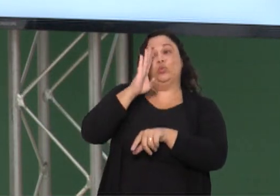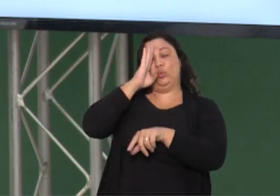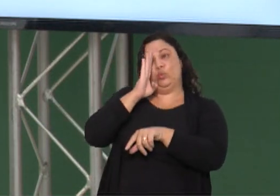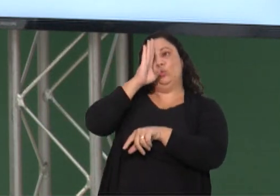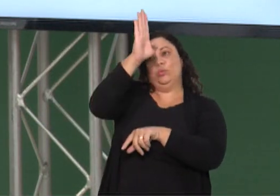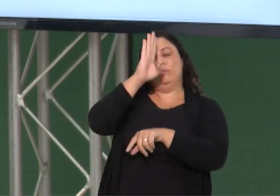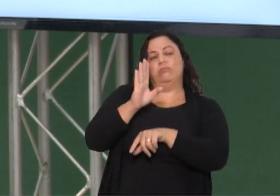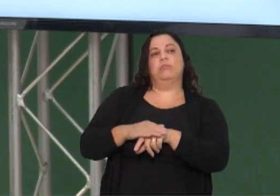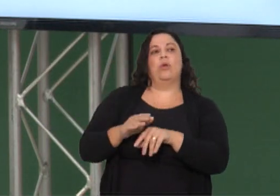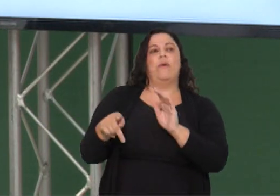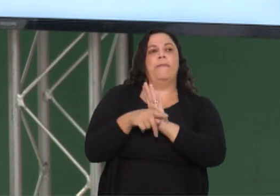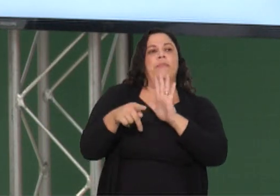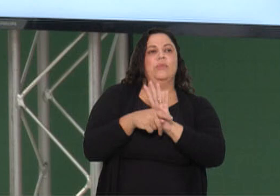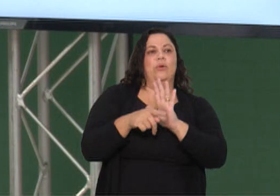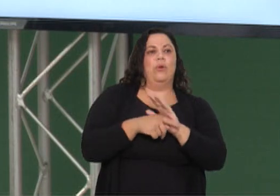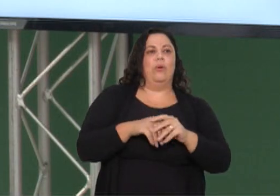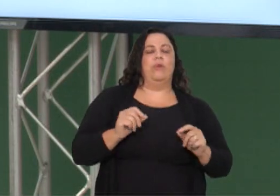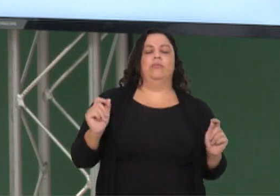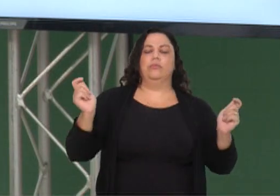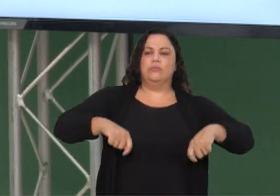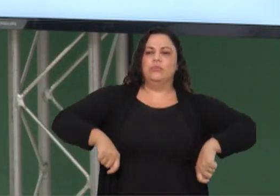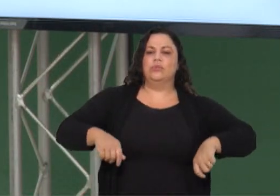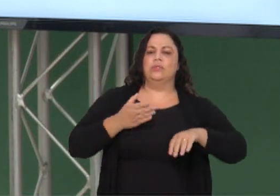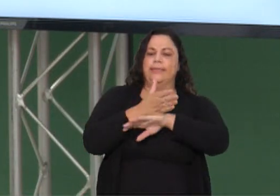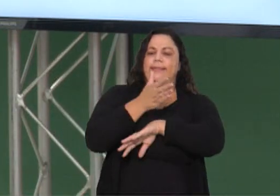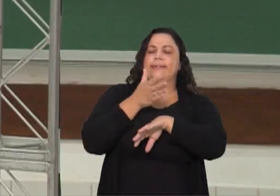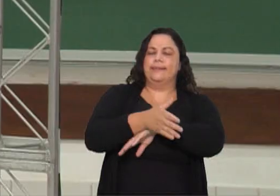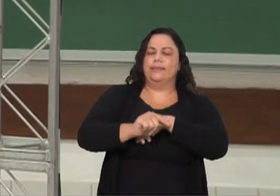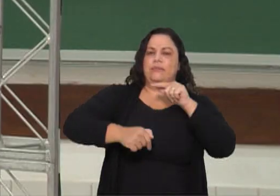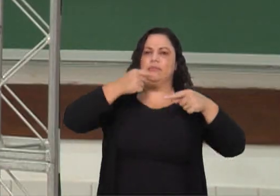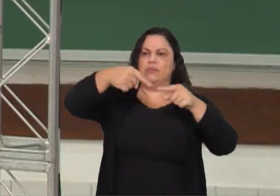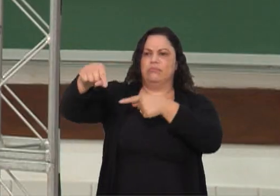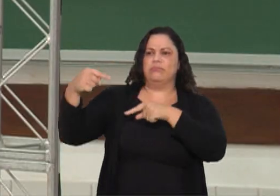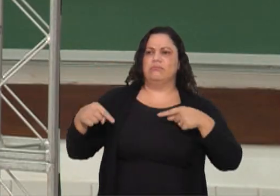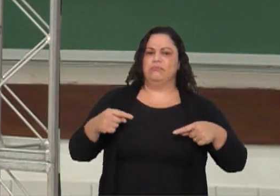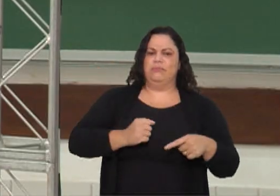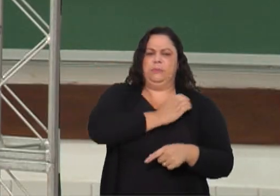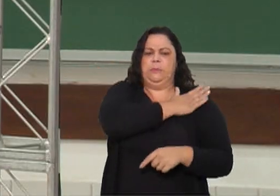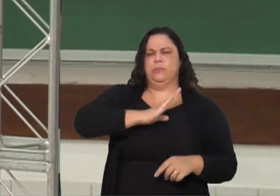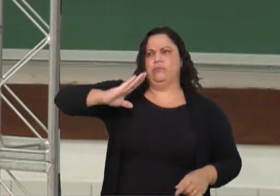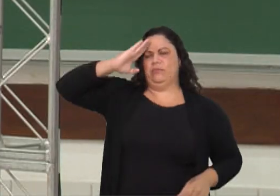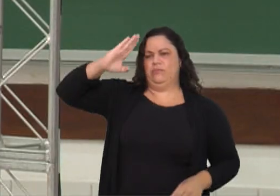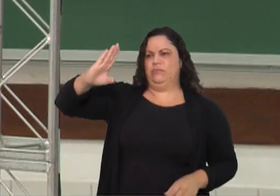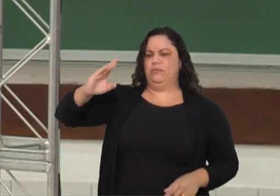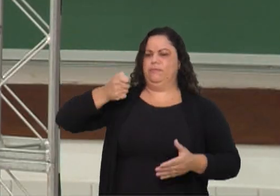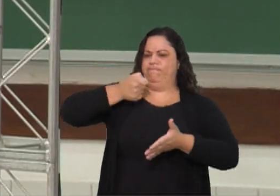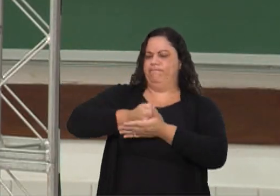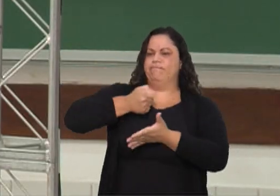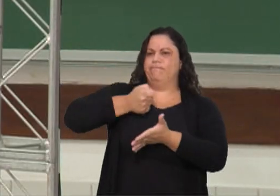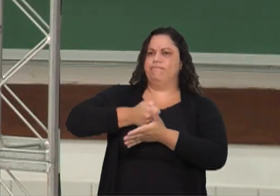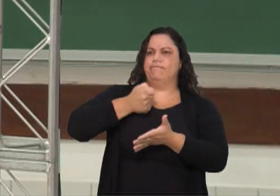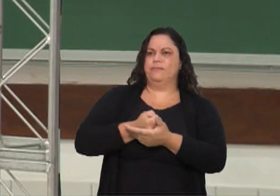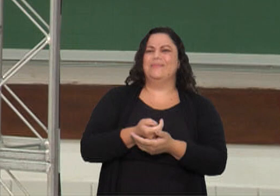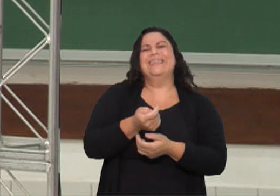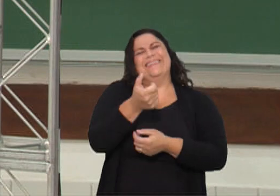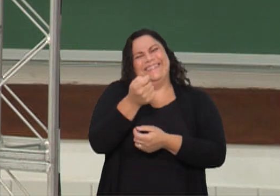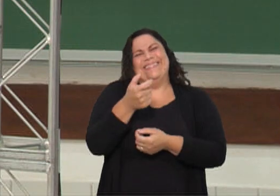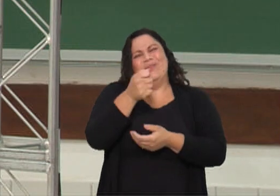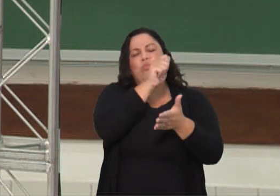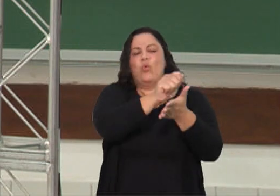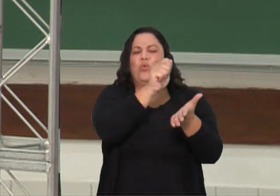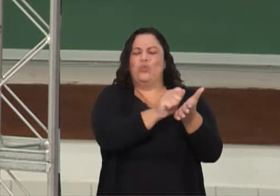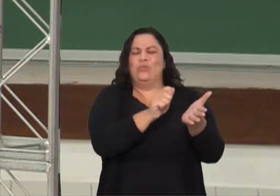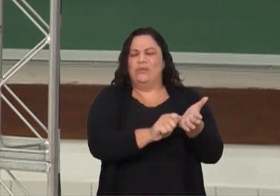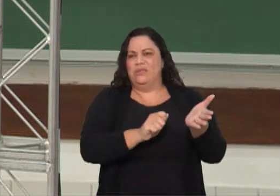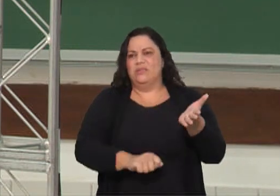esparcíatas podiam participar da política. Por eles serem extremamente militarizados, Nós temos muito pouca coisa escrita por eles, né? Era uma